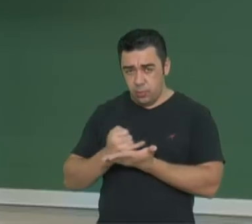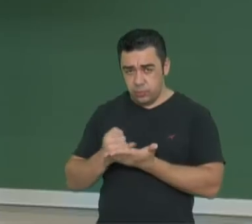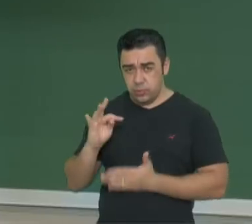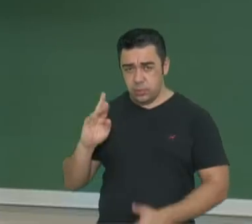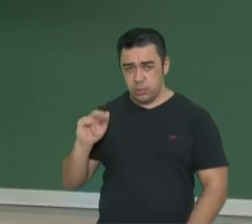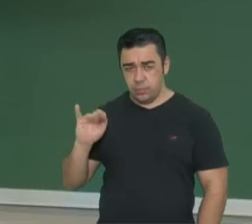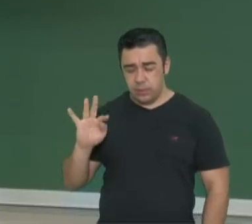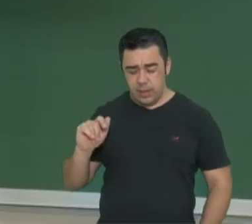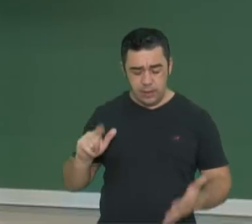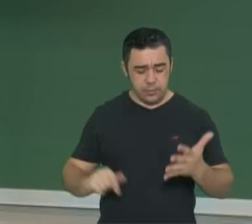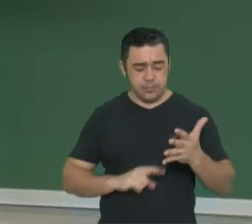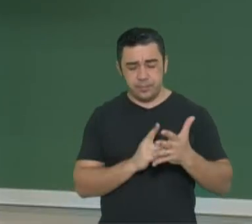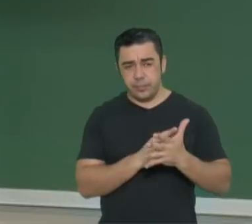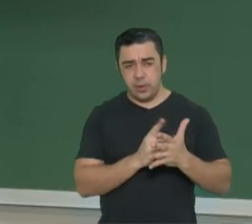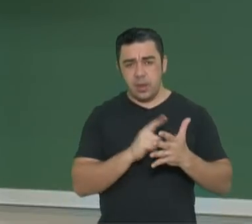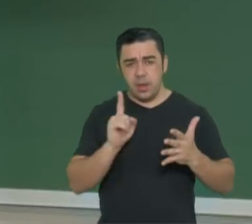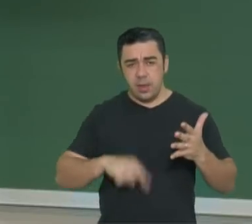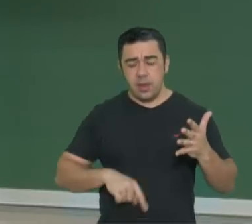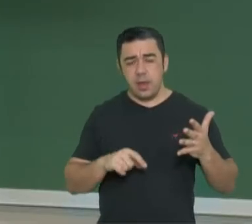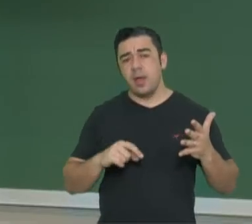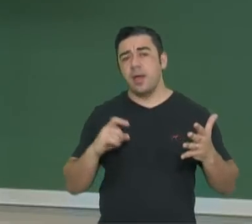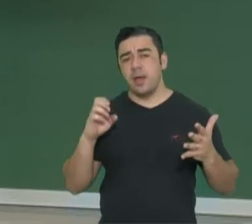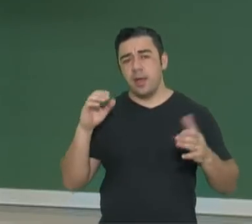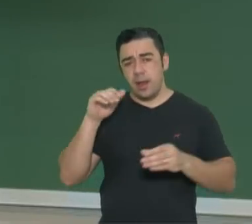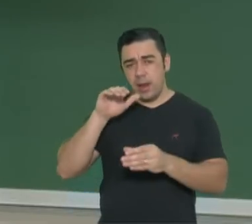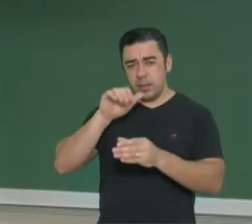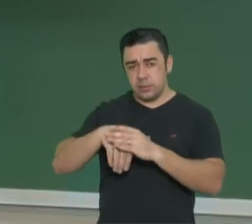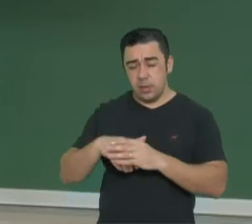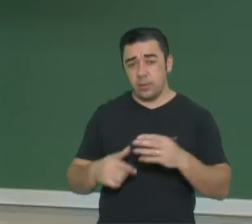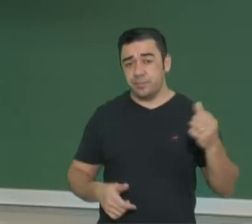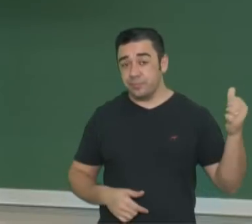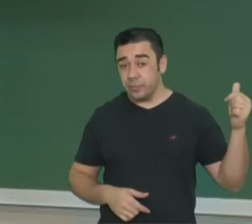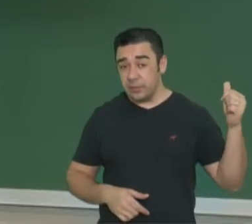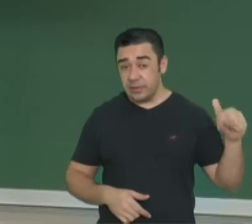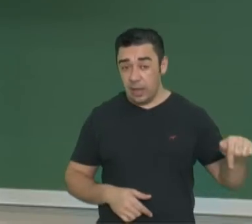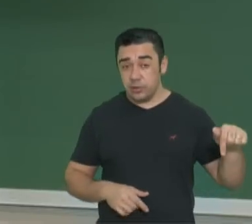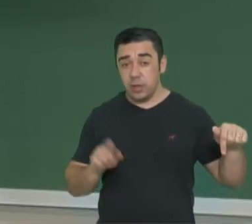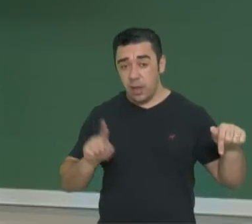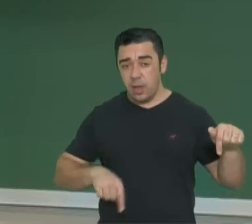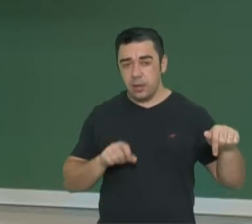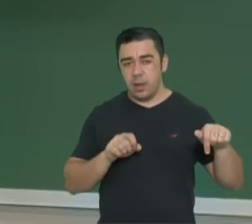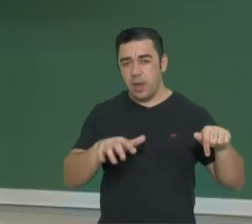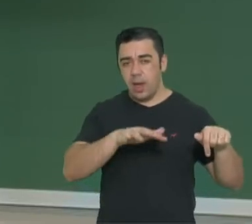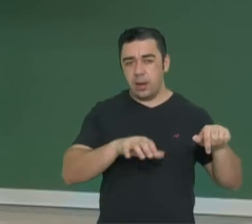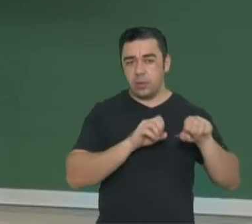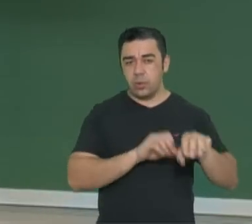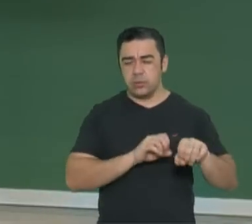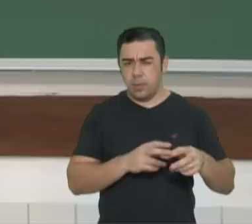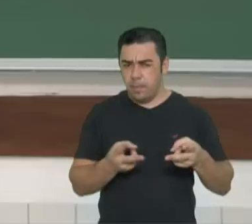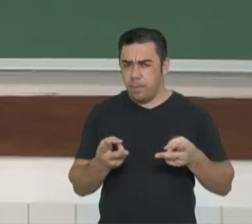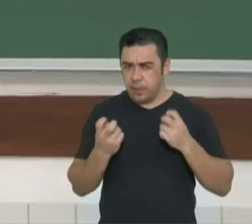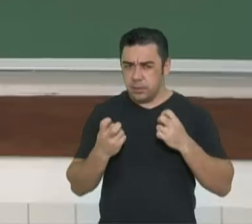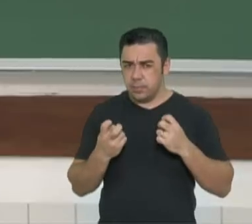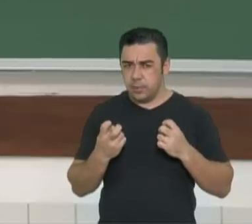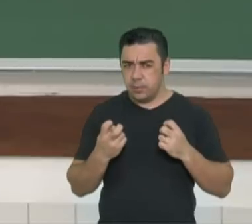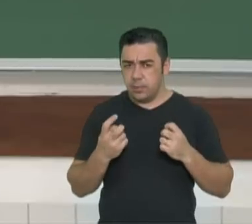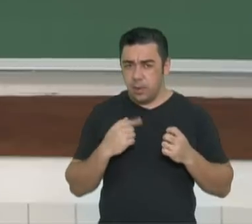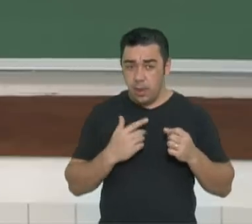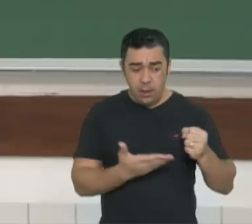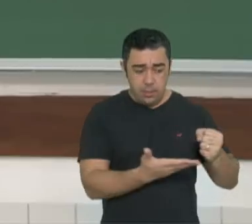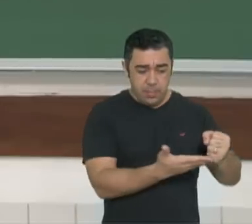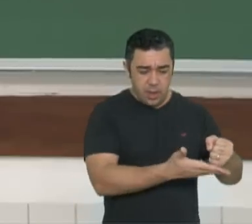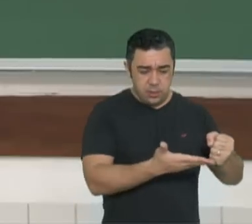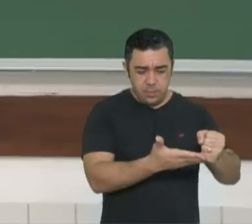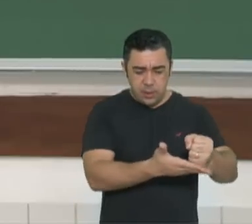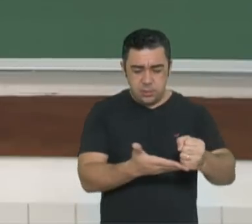impostos, uma reforma eleitoral e ainda uma reforma educacional no Brasil. Percebeu que a ideia era mexer com as